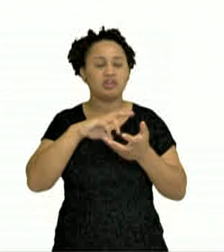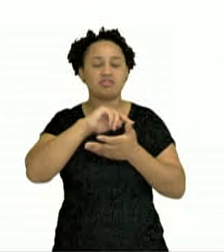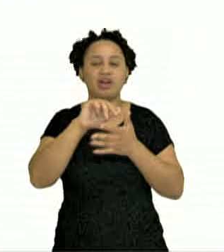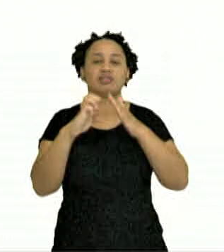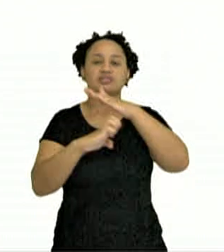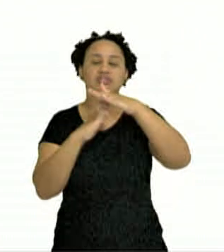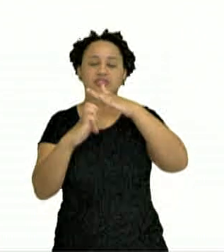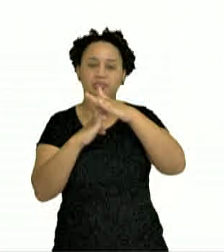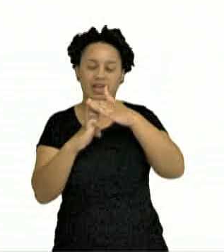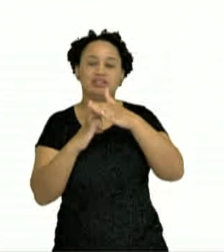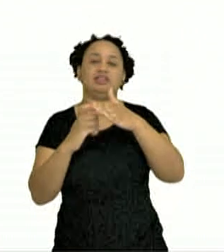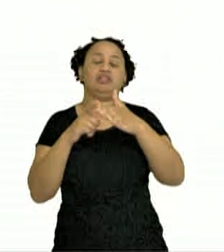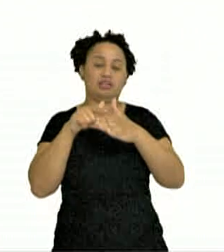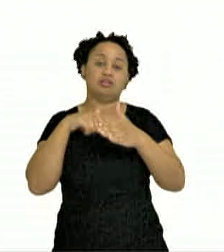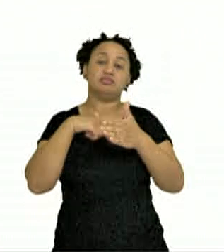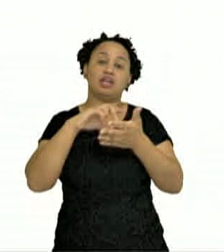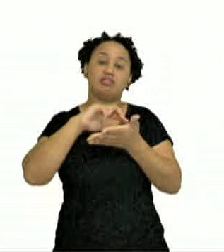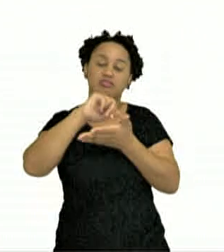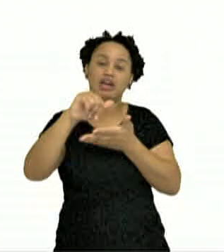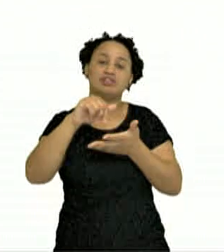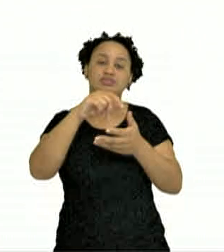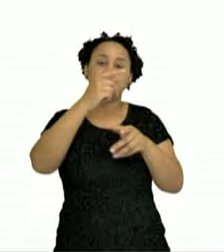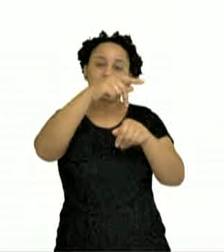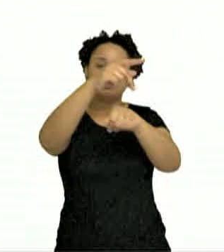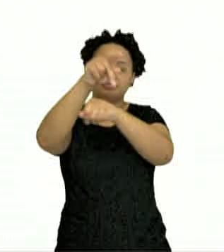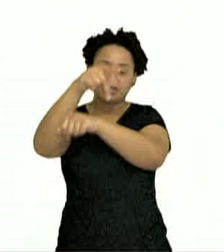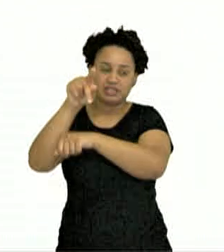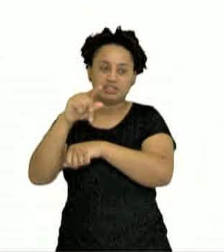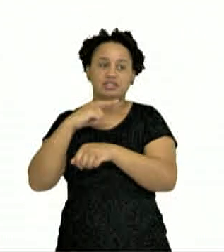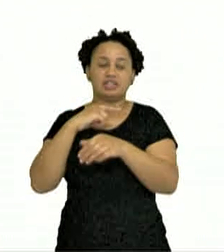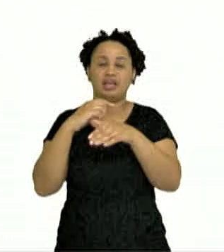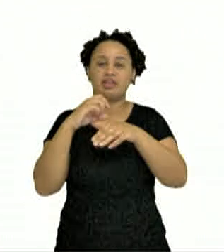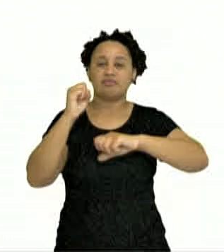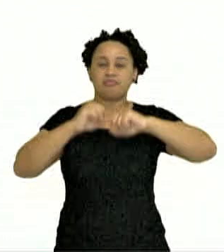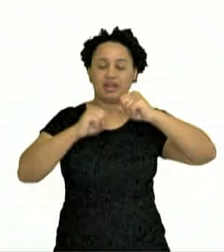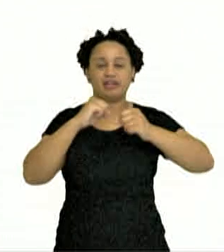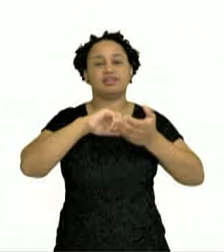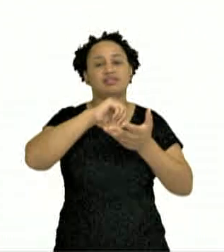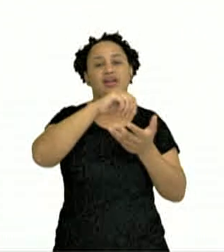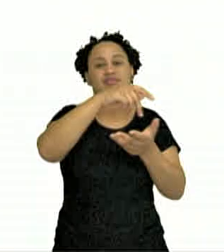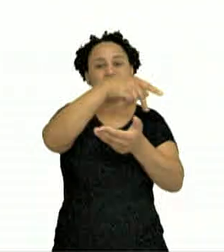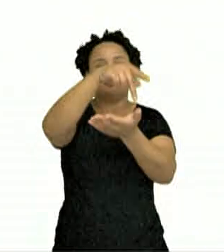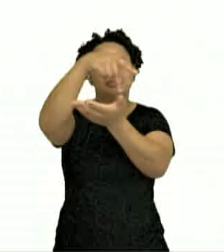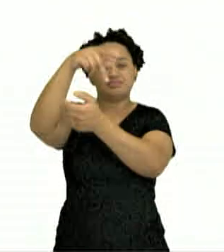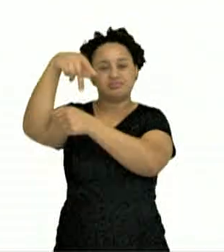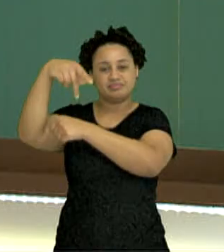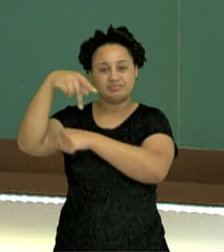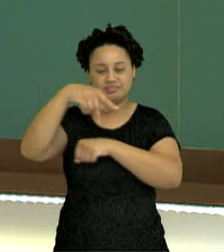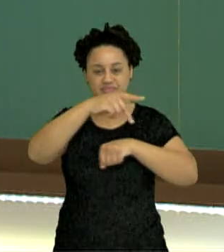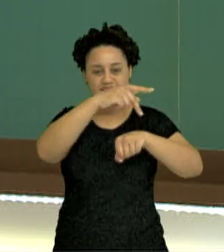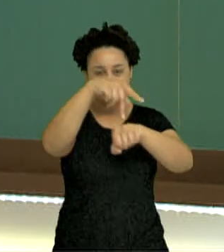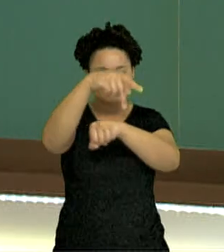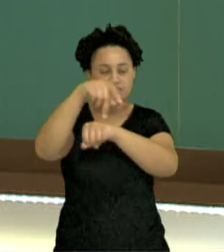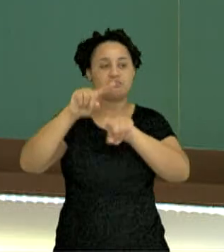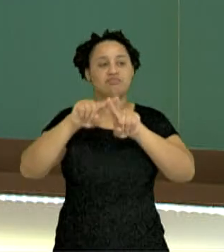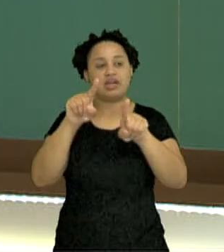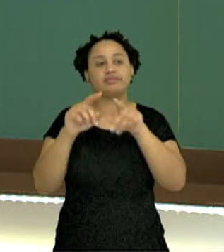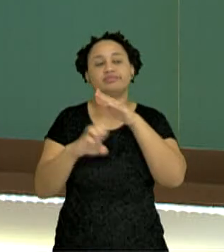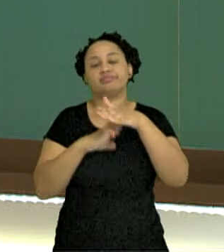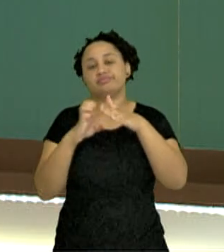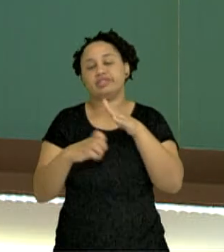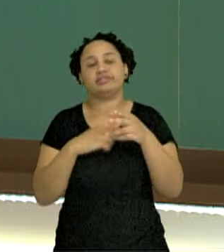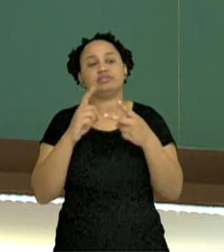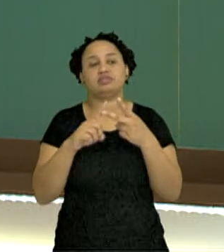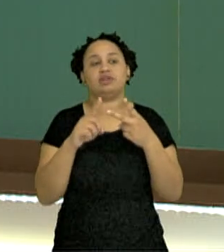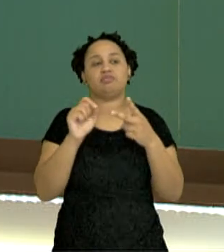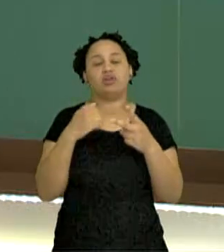empresas transnacionais que possuem fábricas em várias partes do mundo. Porém, são empresas por exemplo, aqui